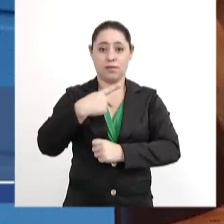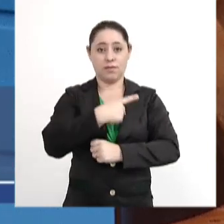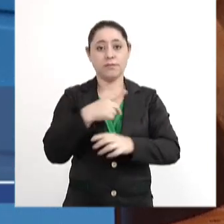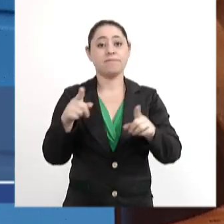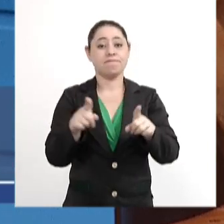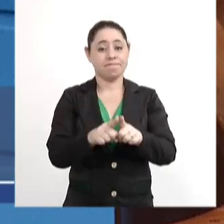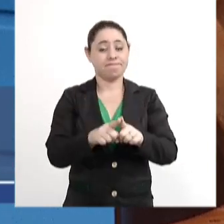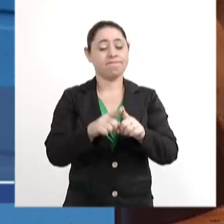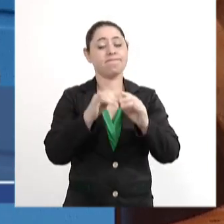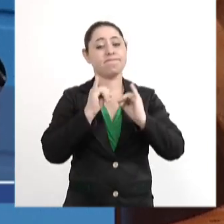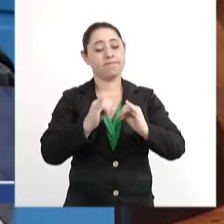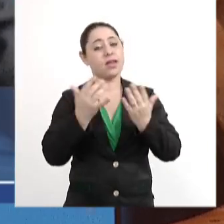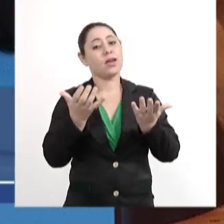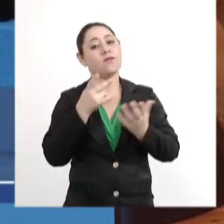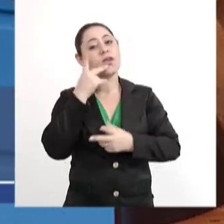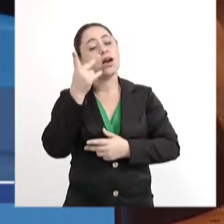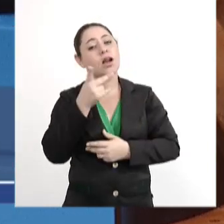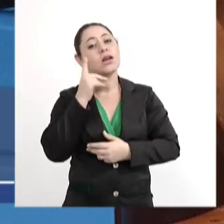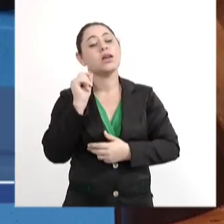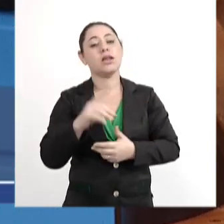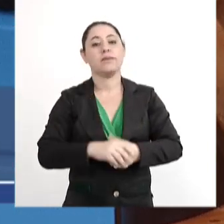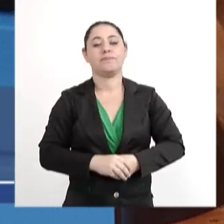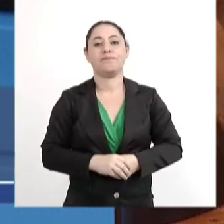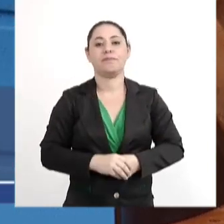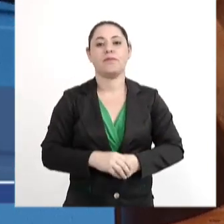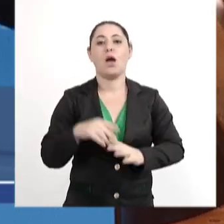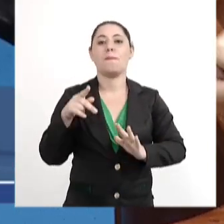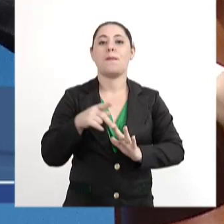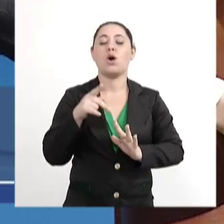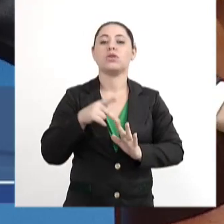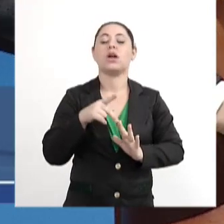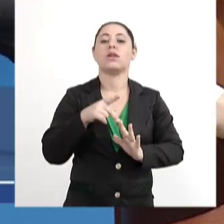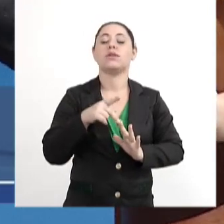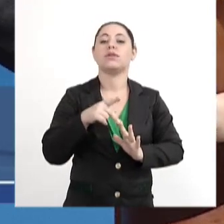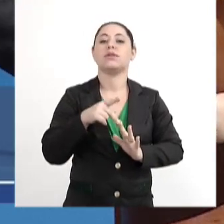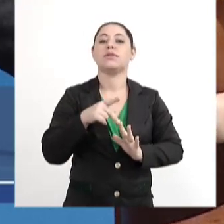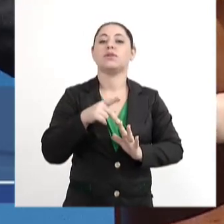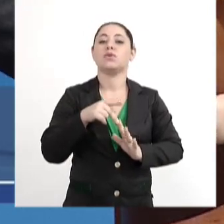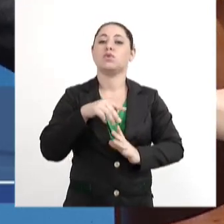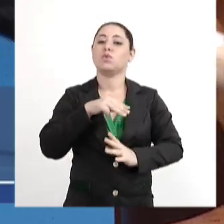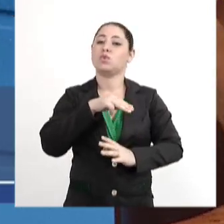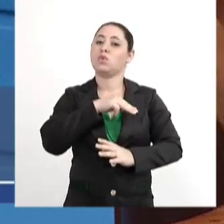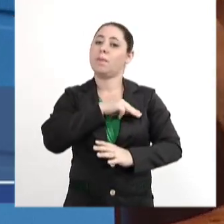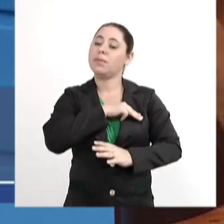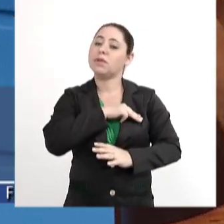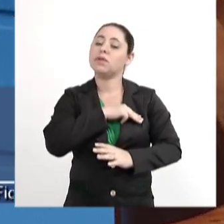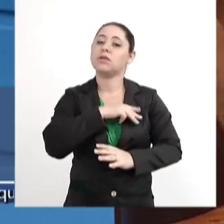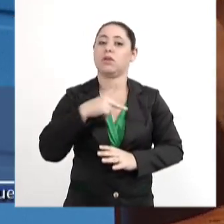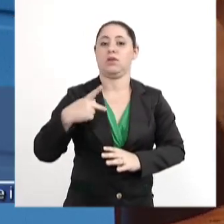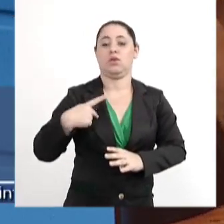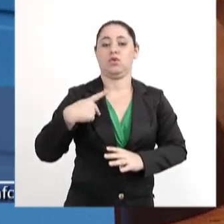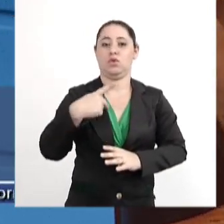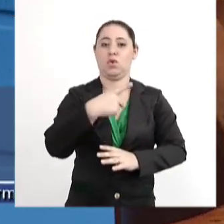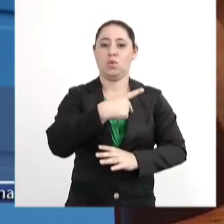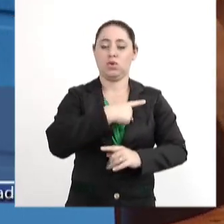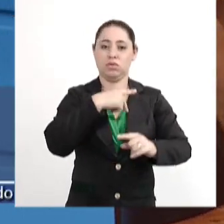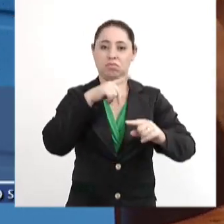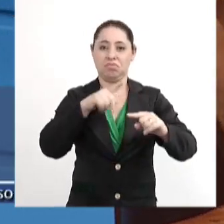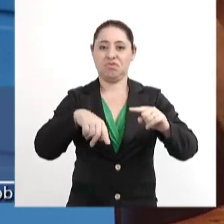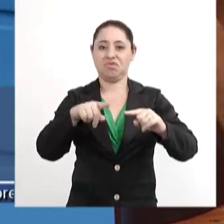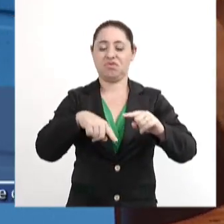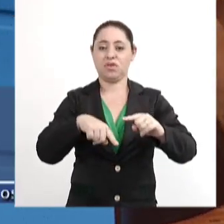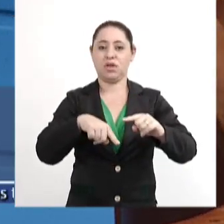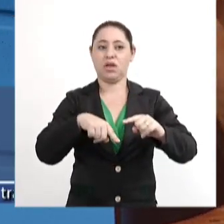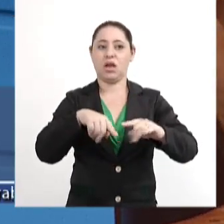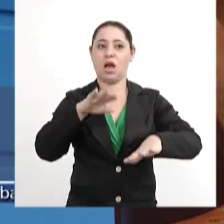que a portaria do Ministério da Saúde, que será invalidada pelo Supremo Tribunal Federal